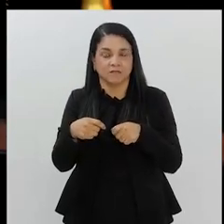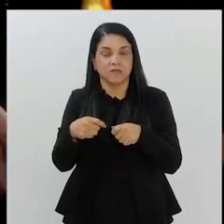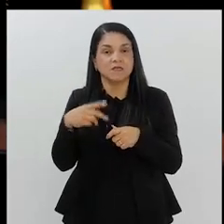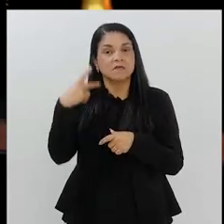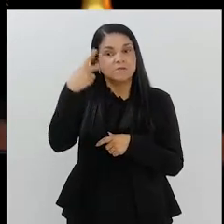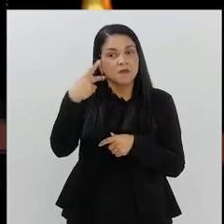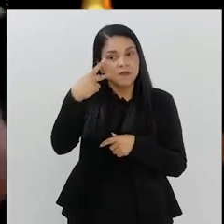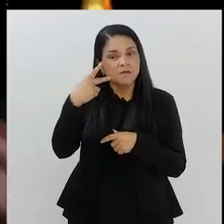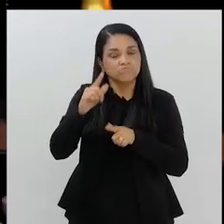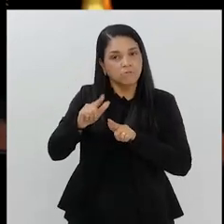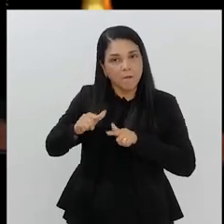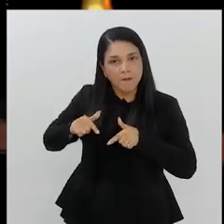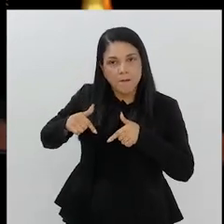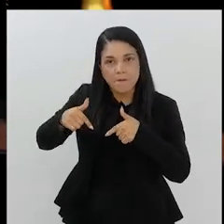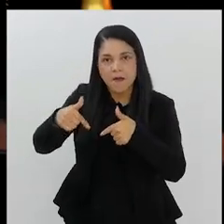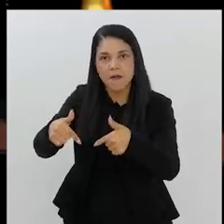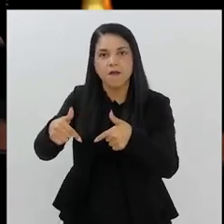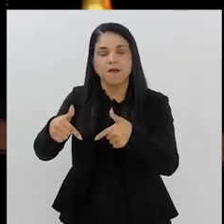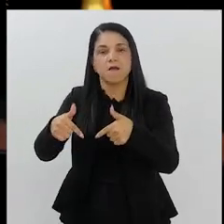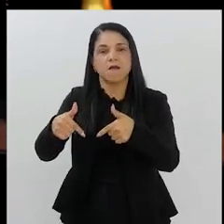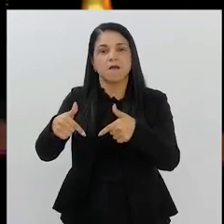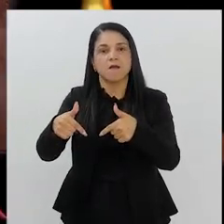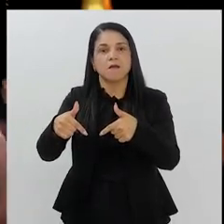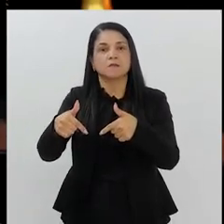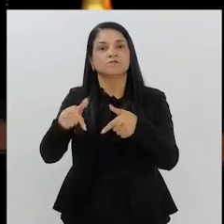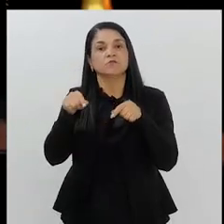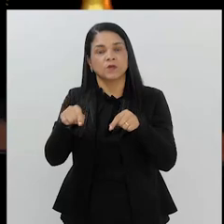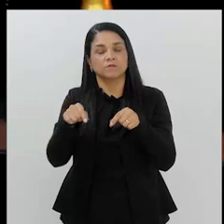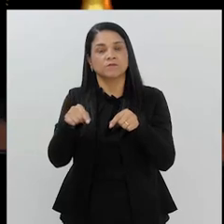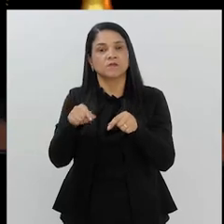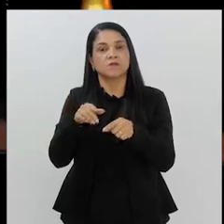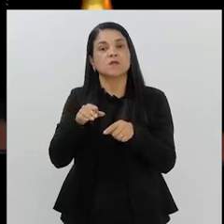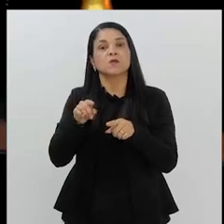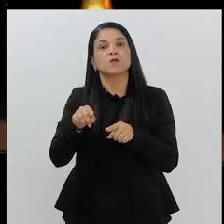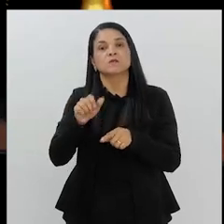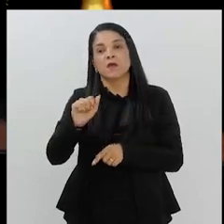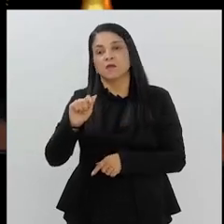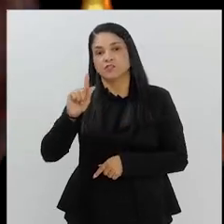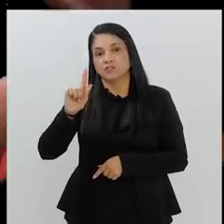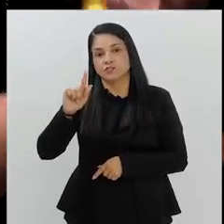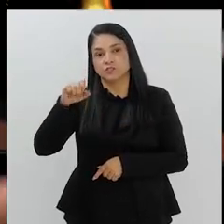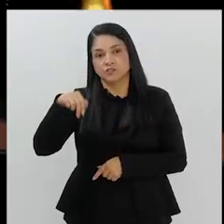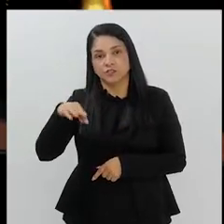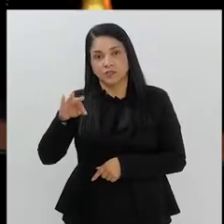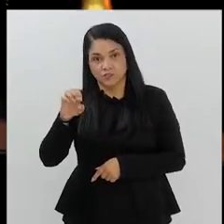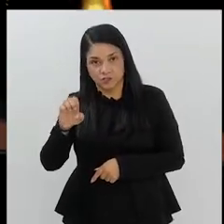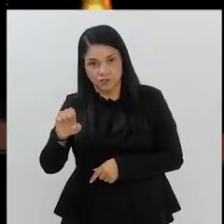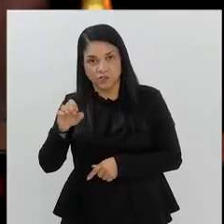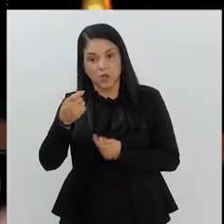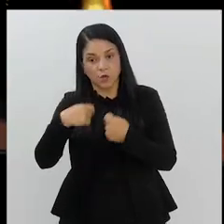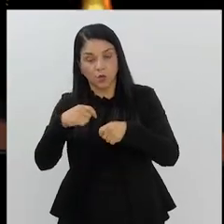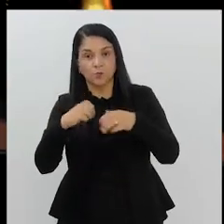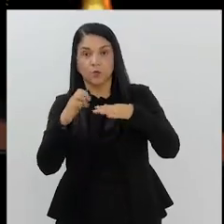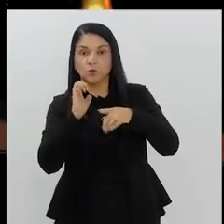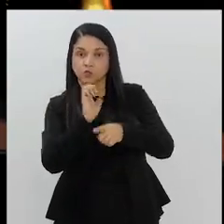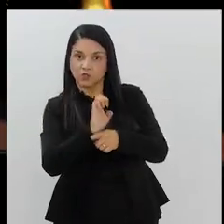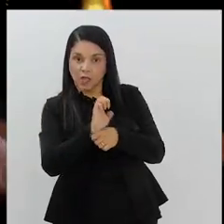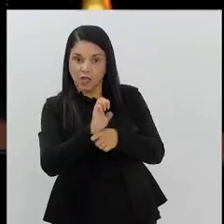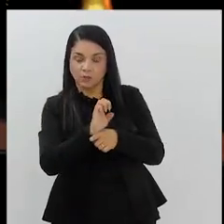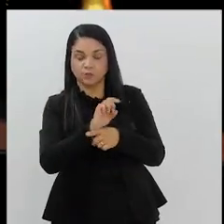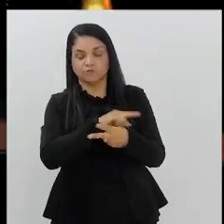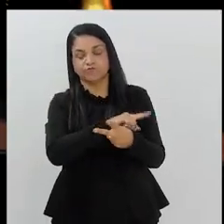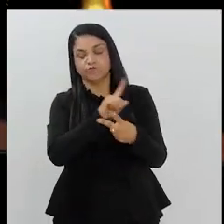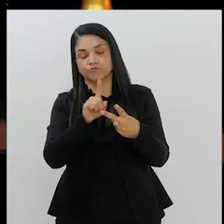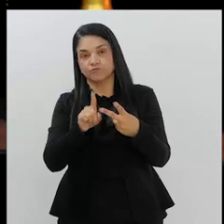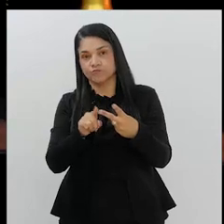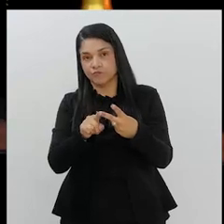acelerar essas políticas de Equidade salarial interpelando os agentes econômicos quais são os agentes econômicos primeiro o estado depois